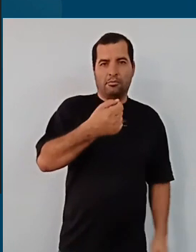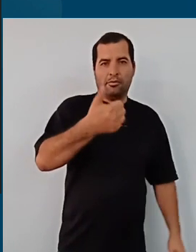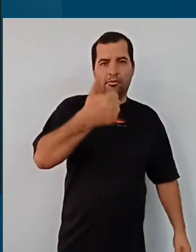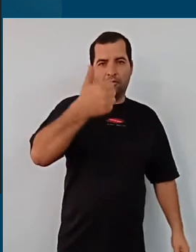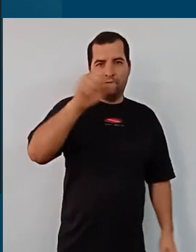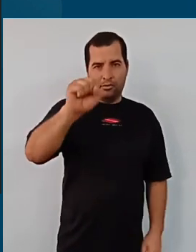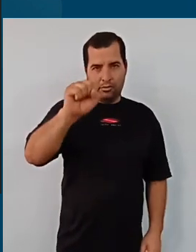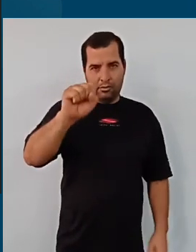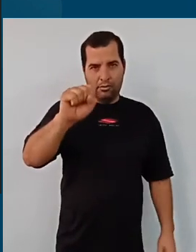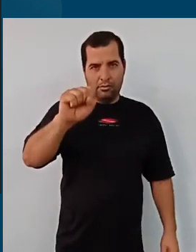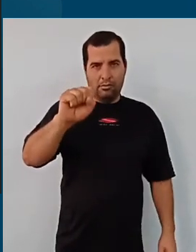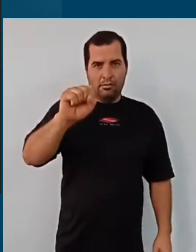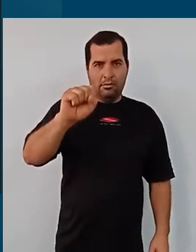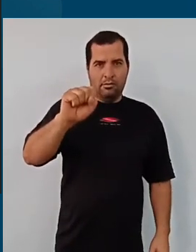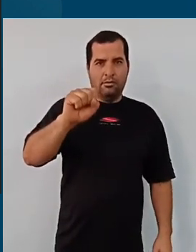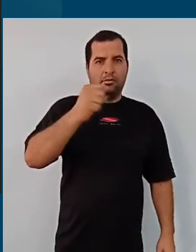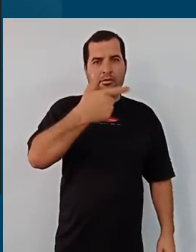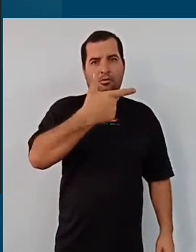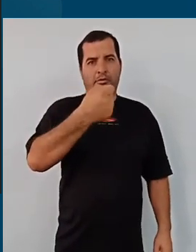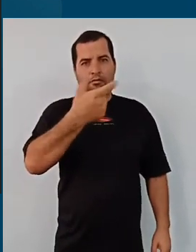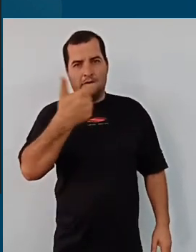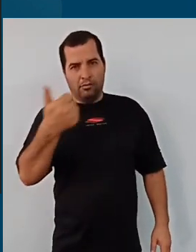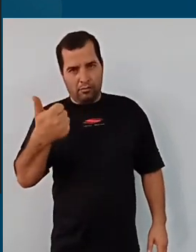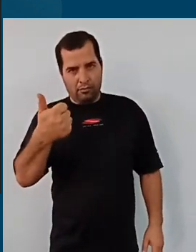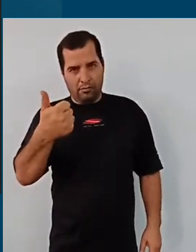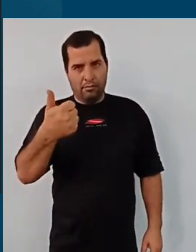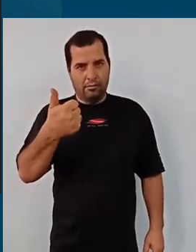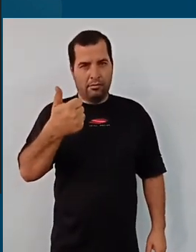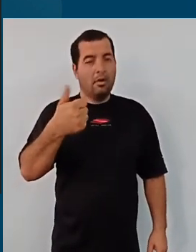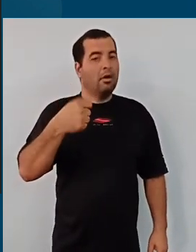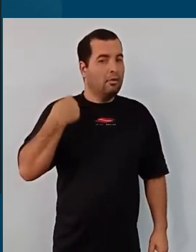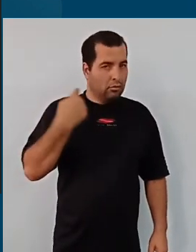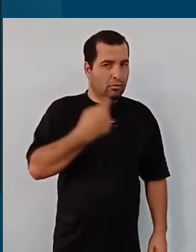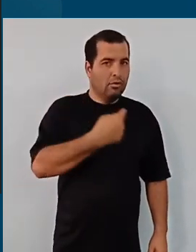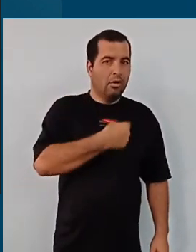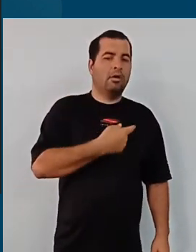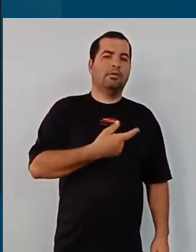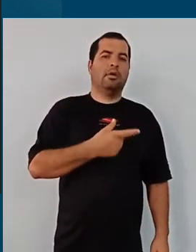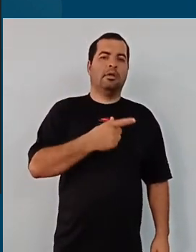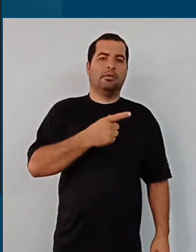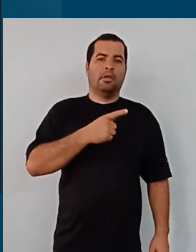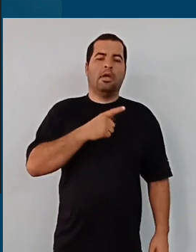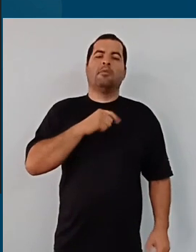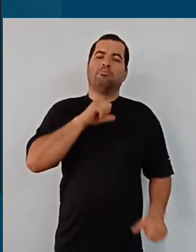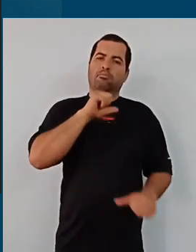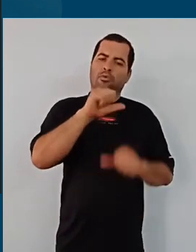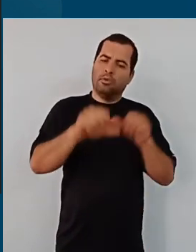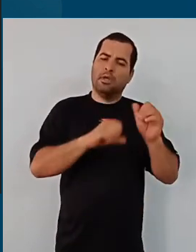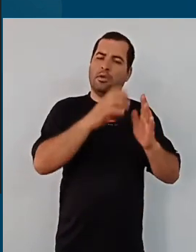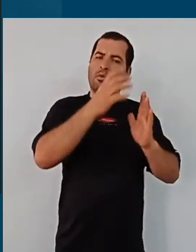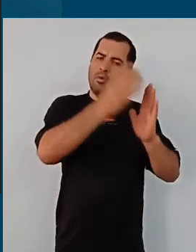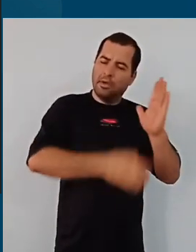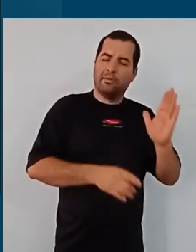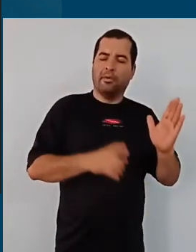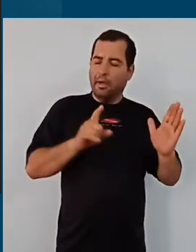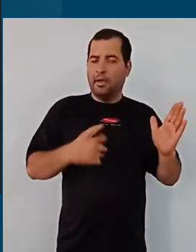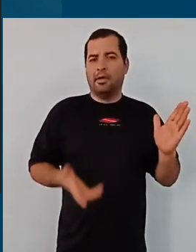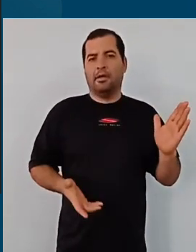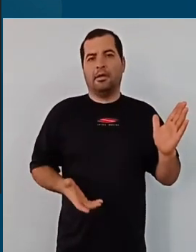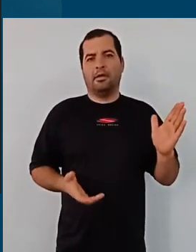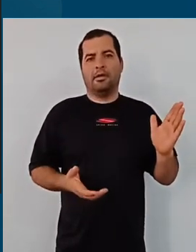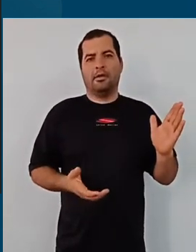e, consequente, para 2021, a gente tem uma mudança curricular, que